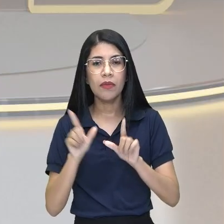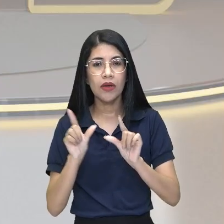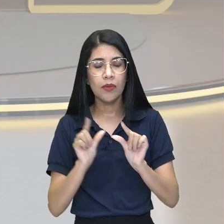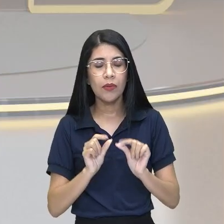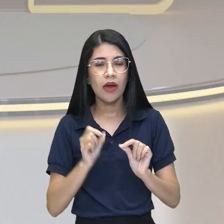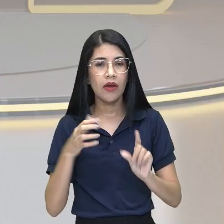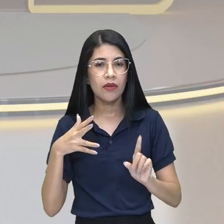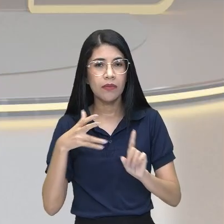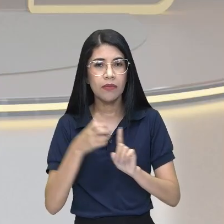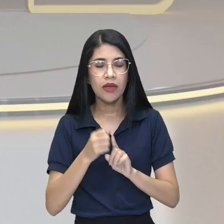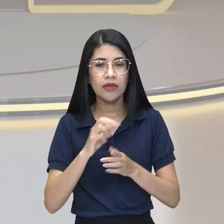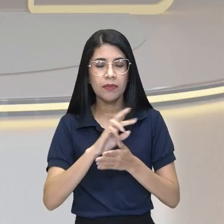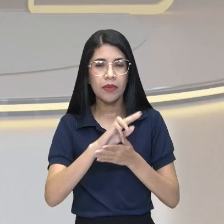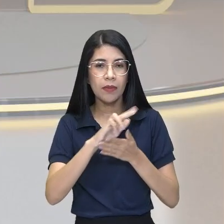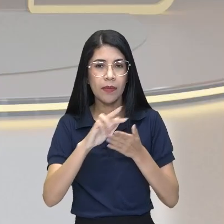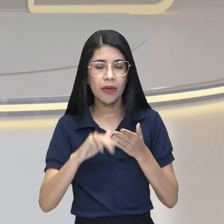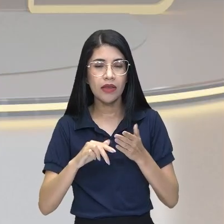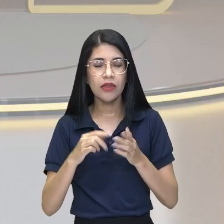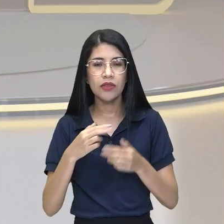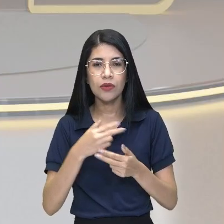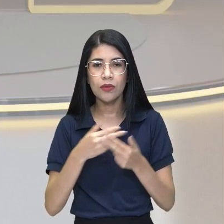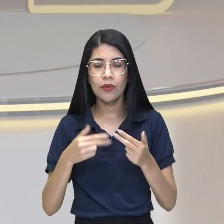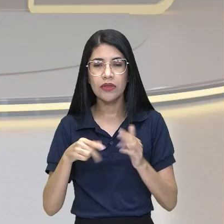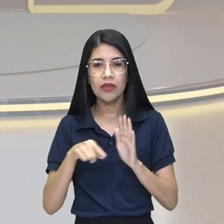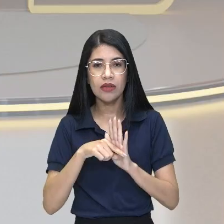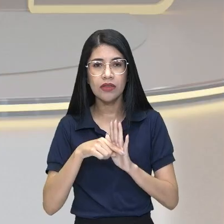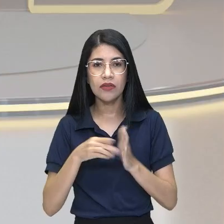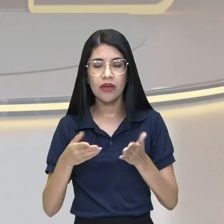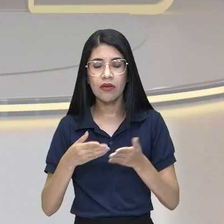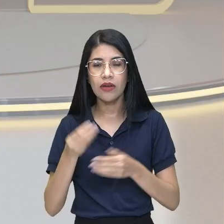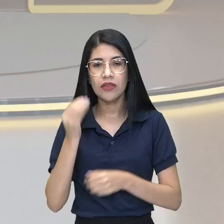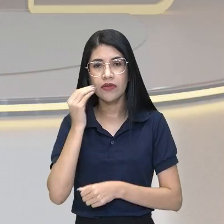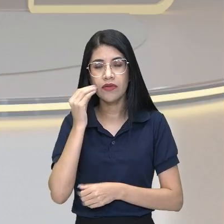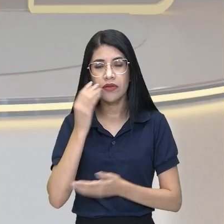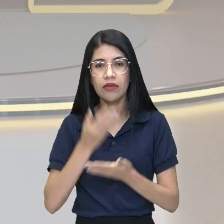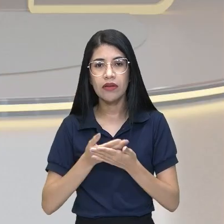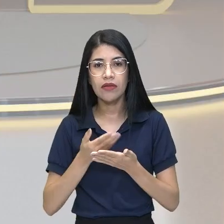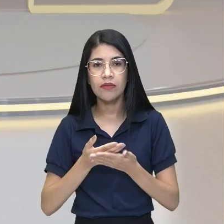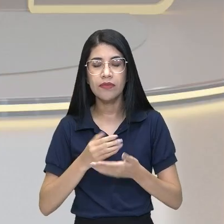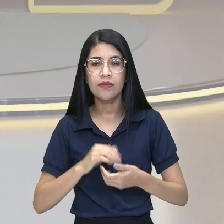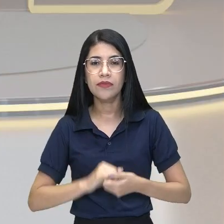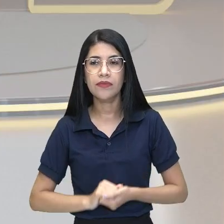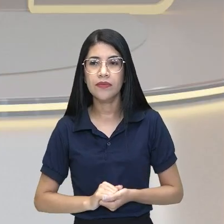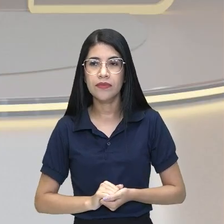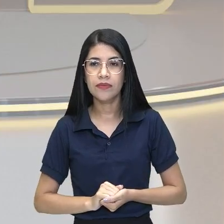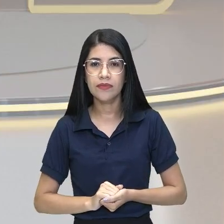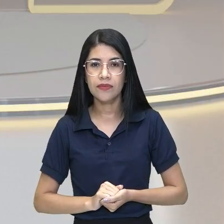por todos esses vetores negativos que nós observamos na aula até aqui. Isso. Tá bom? E esses vetores estão muito